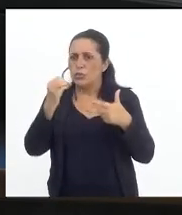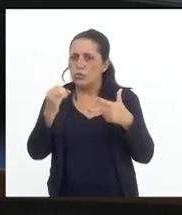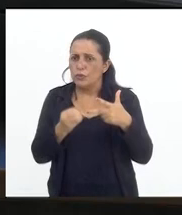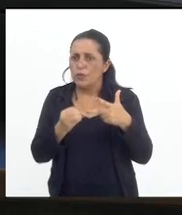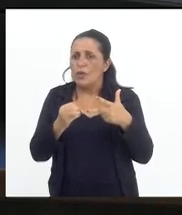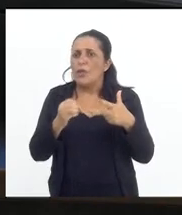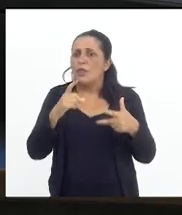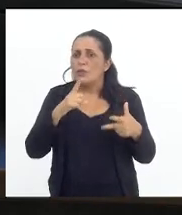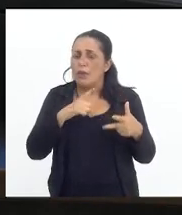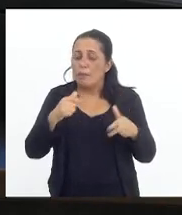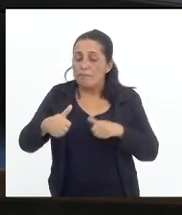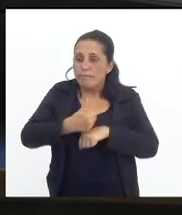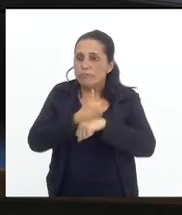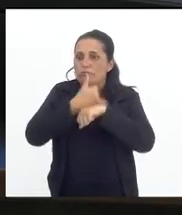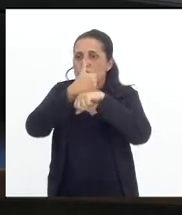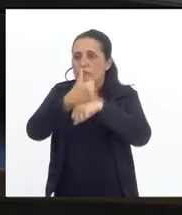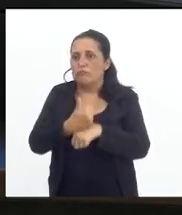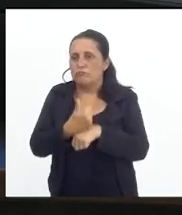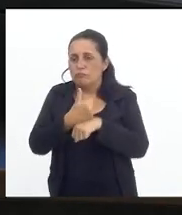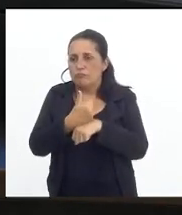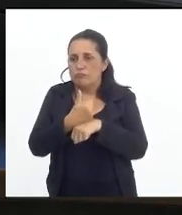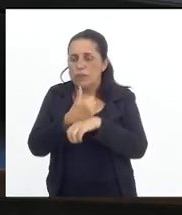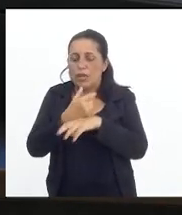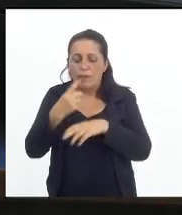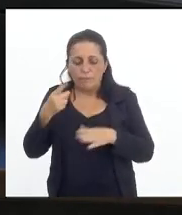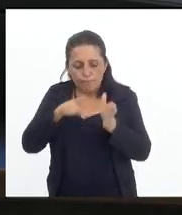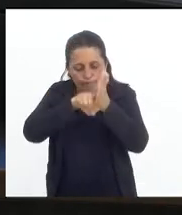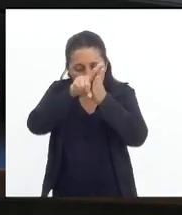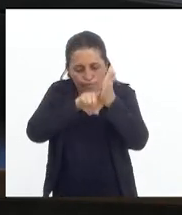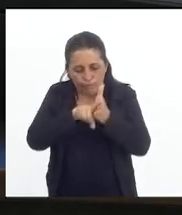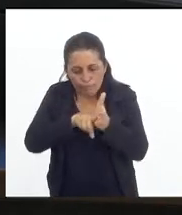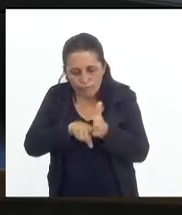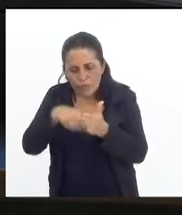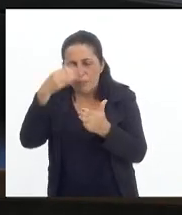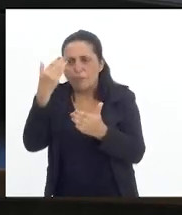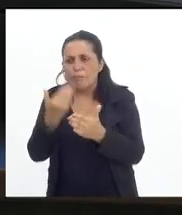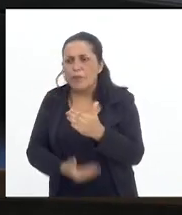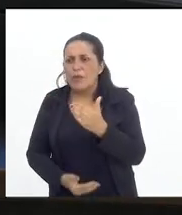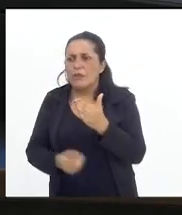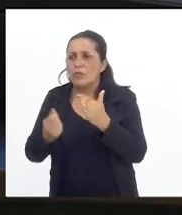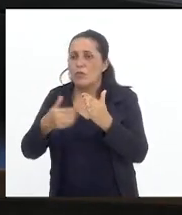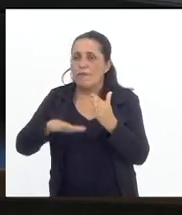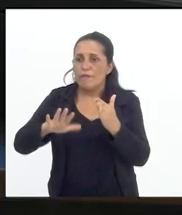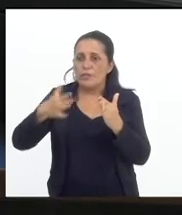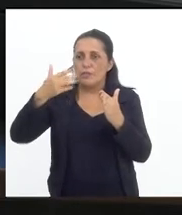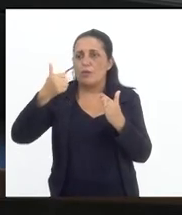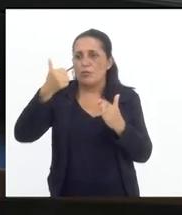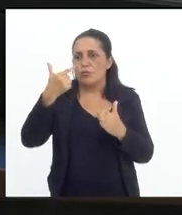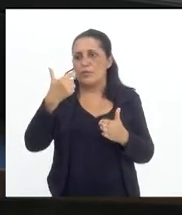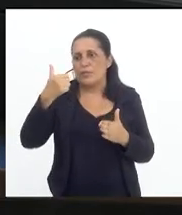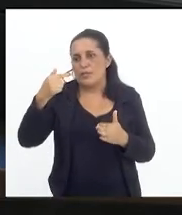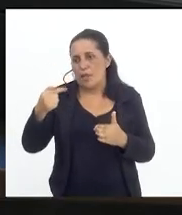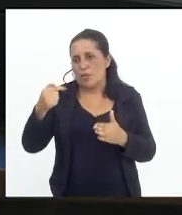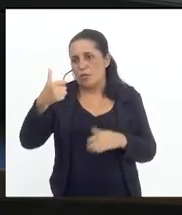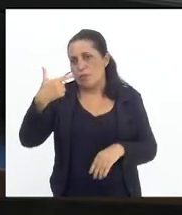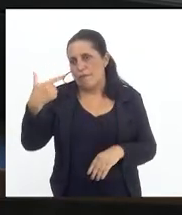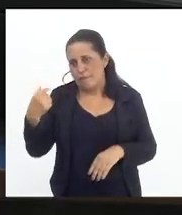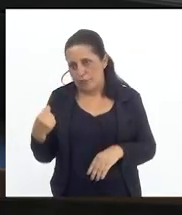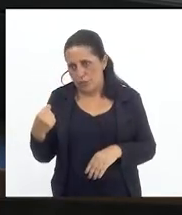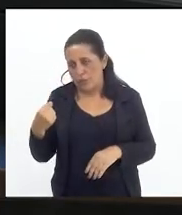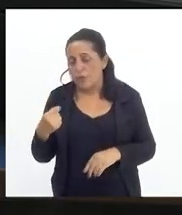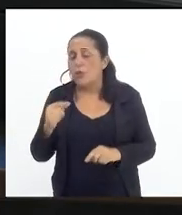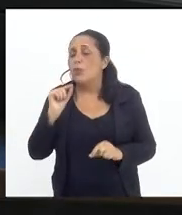fazer a recomposição das perdas com a inflação entre 2017 e2020